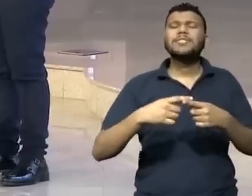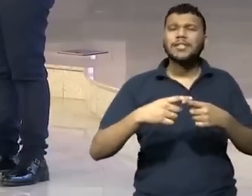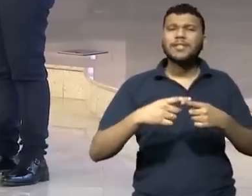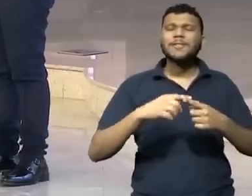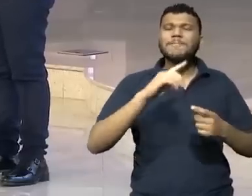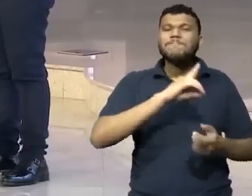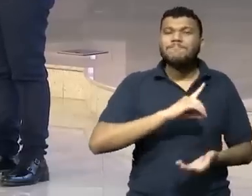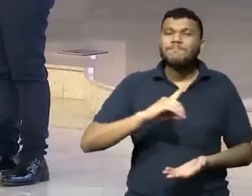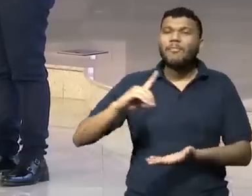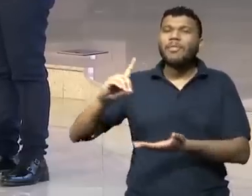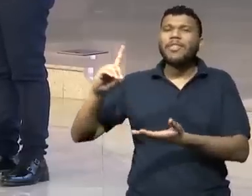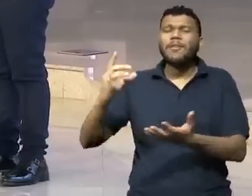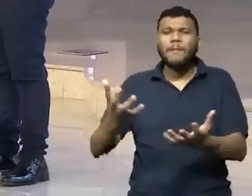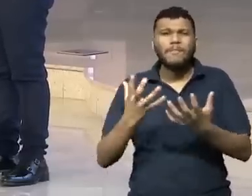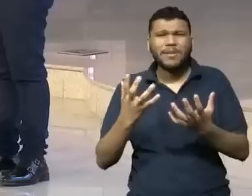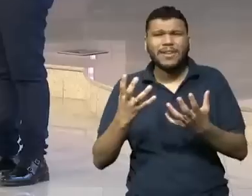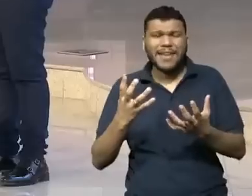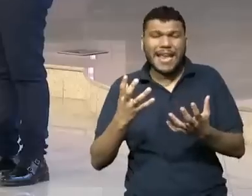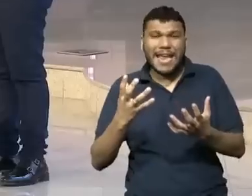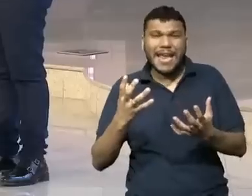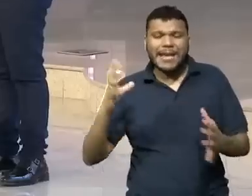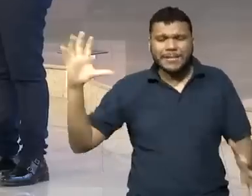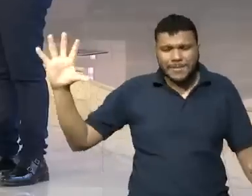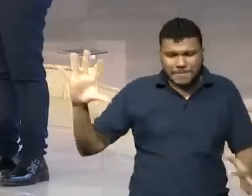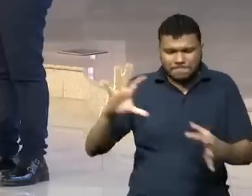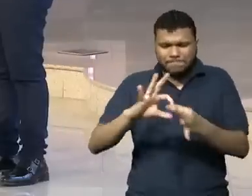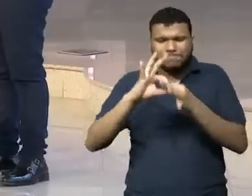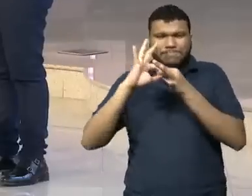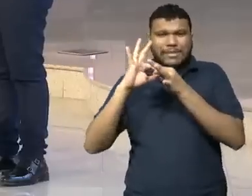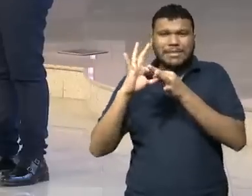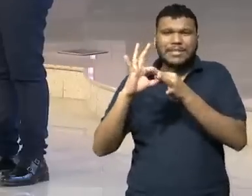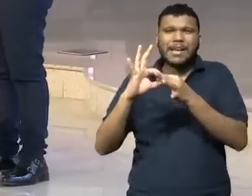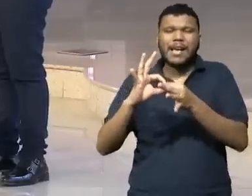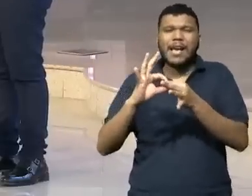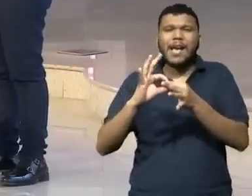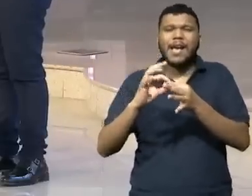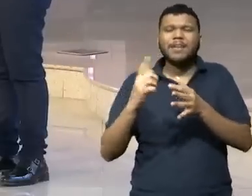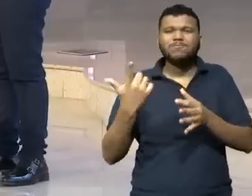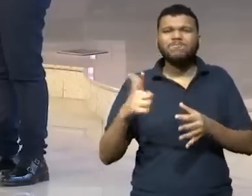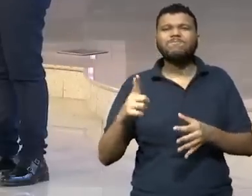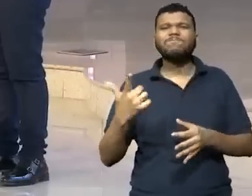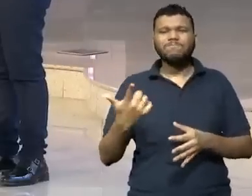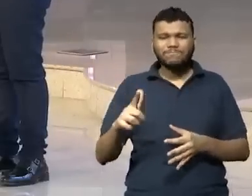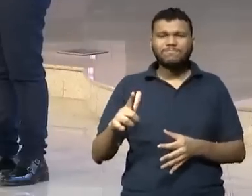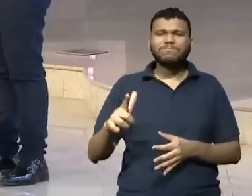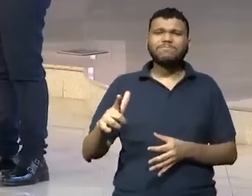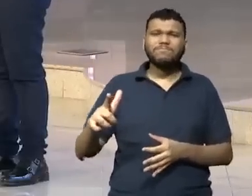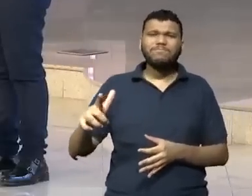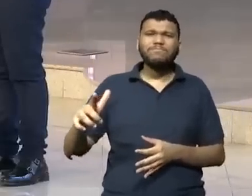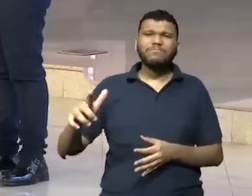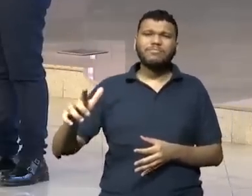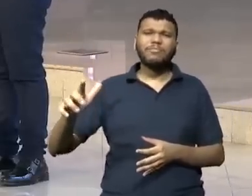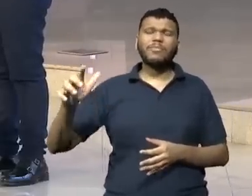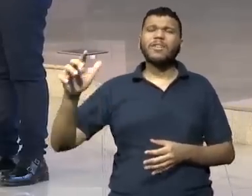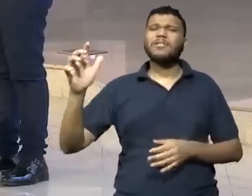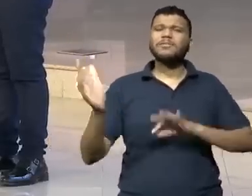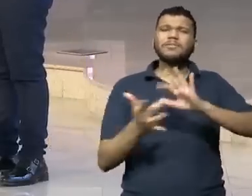como um homem me encarnado é Cordeiro e